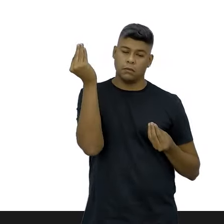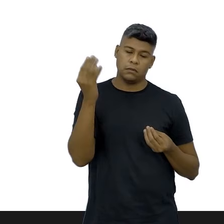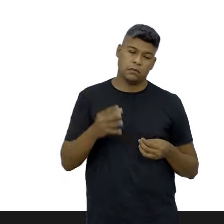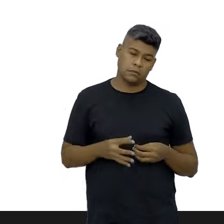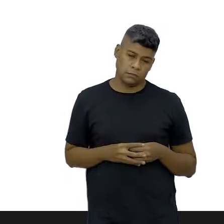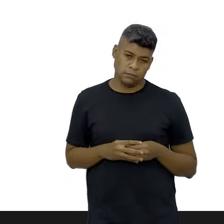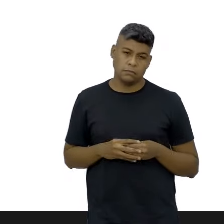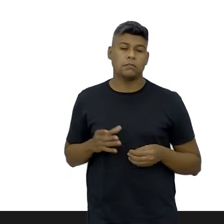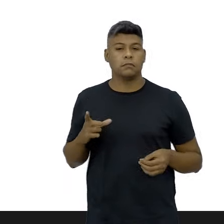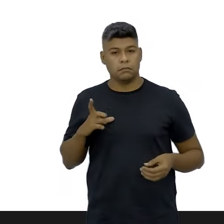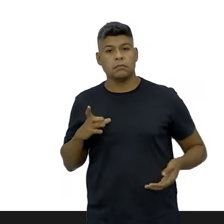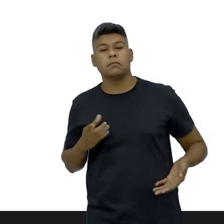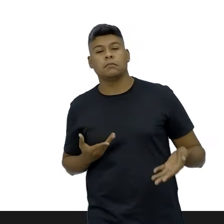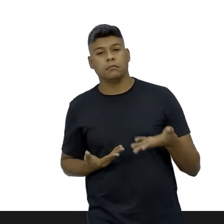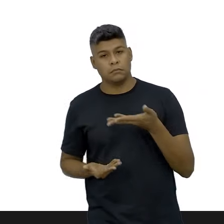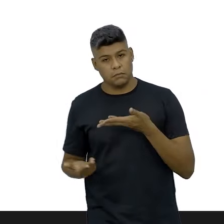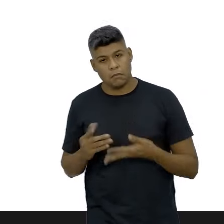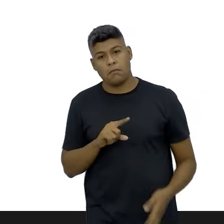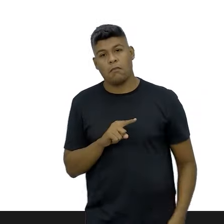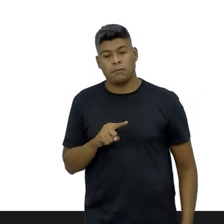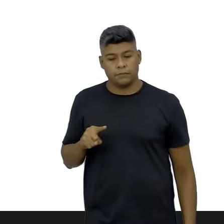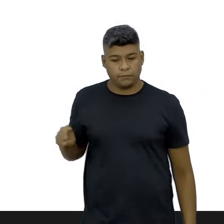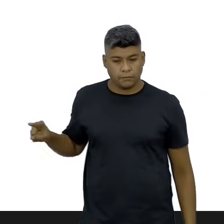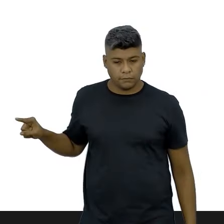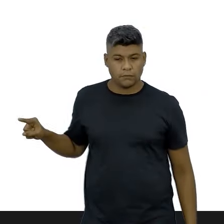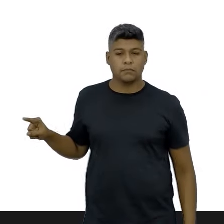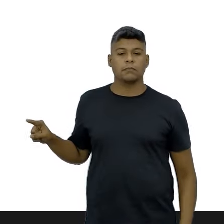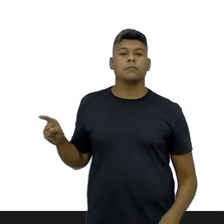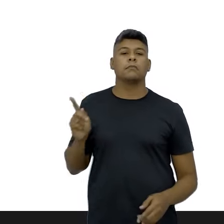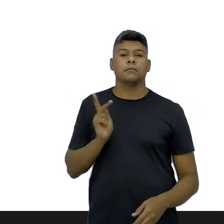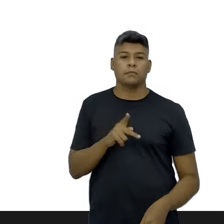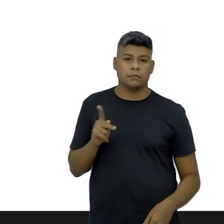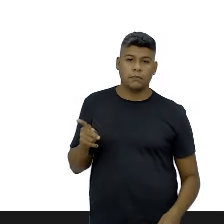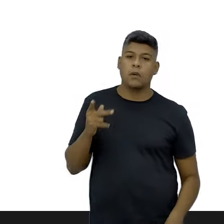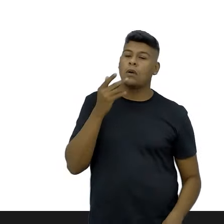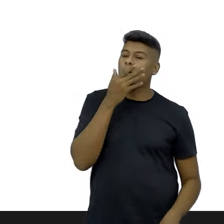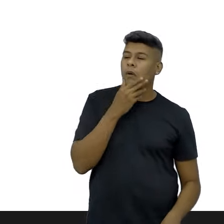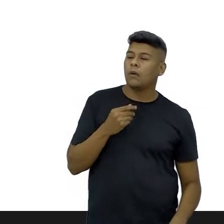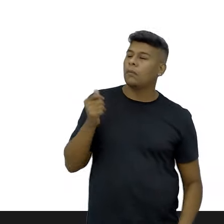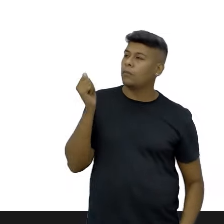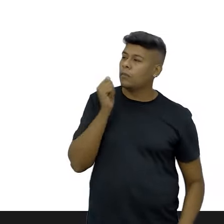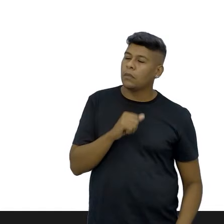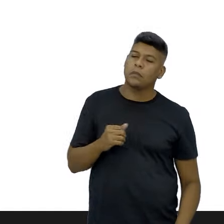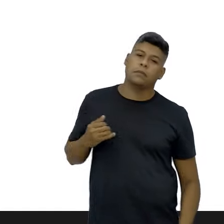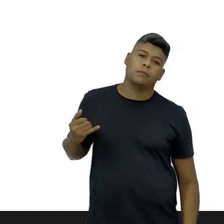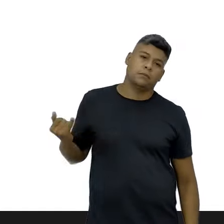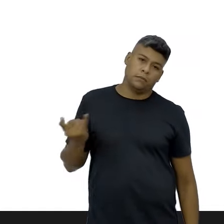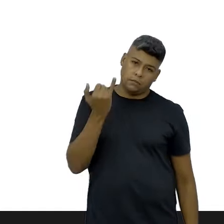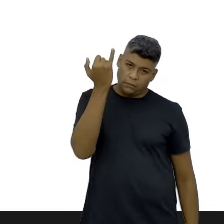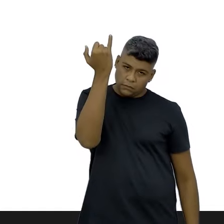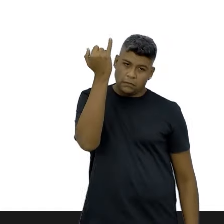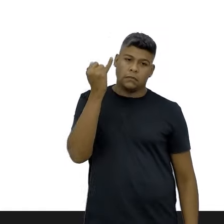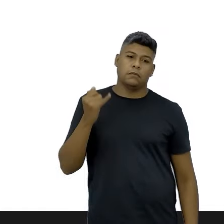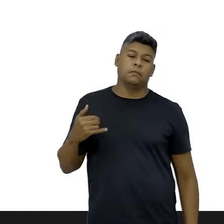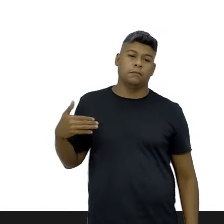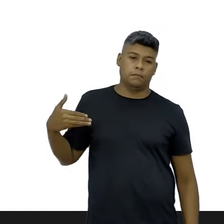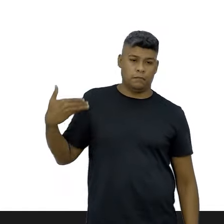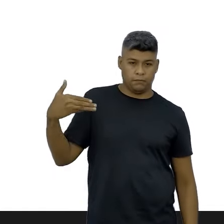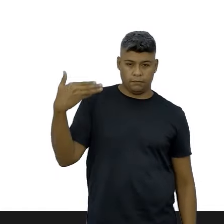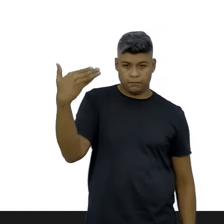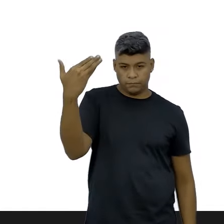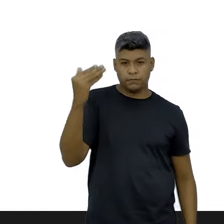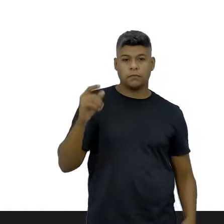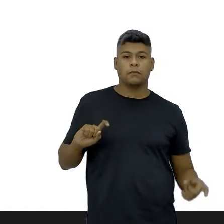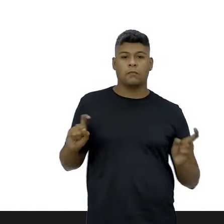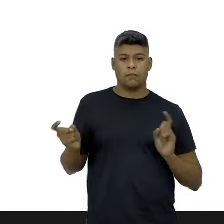que a mediação de vocês, né, professores e professoras, é fundamental. Então, nós vamos avançar nessa